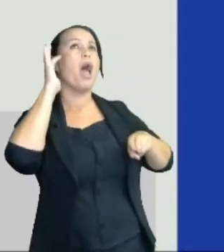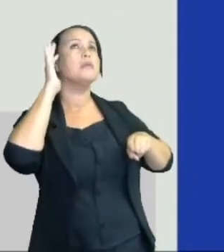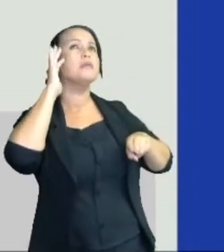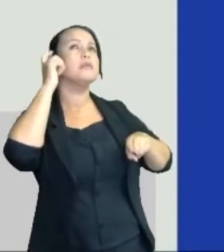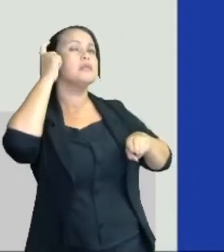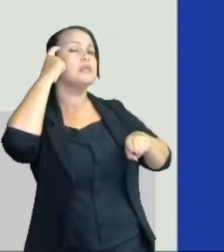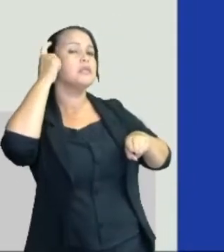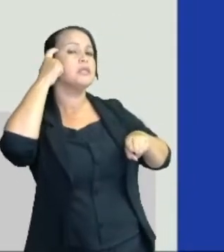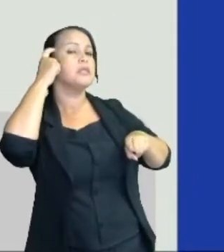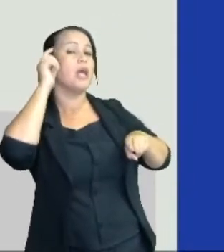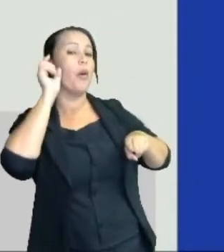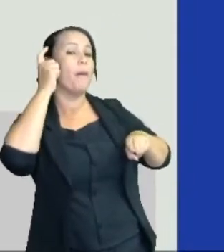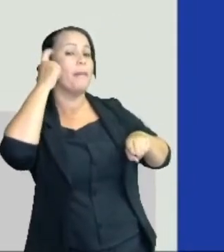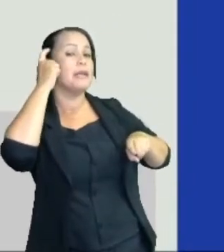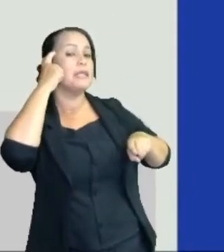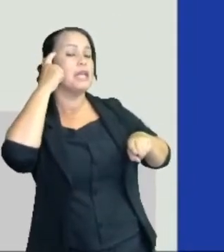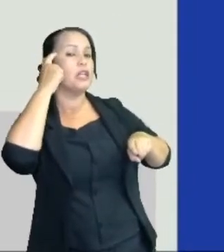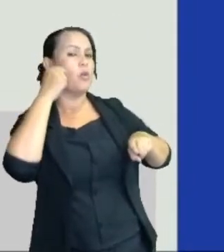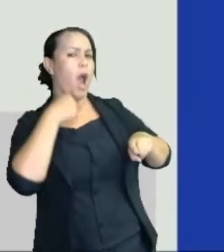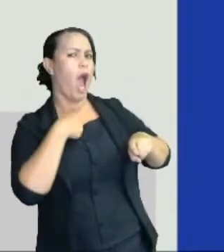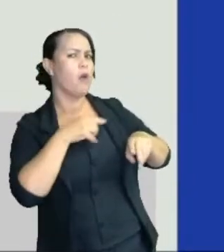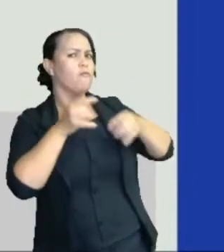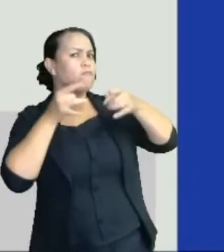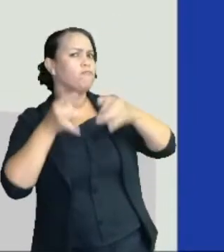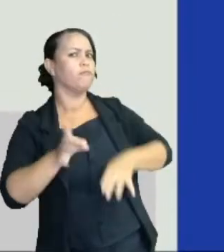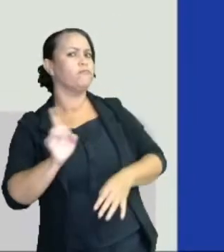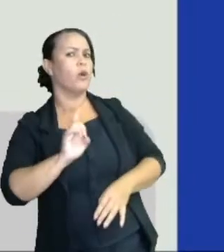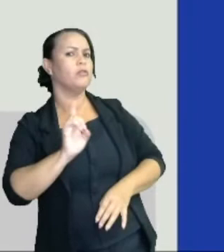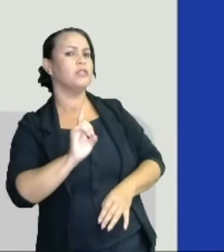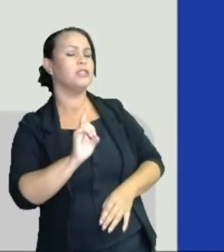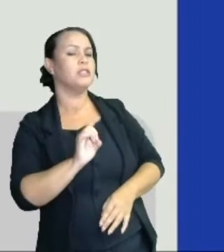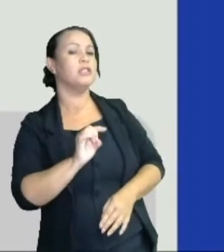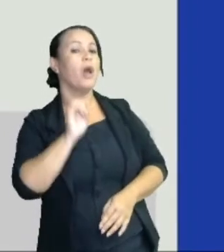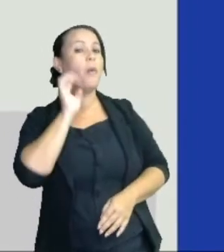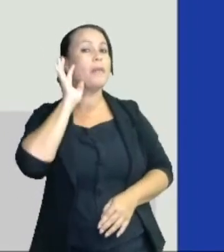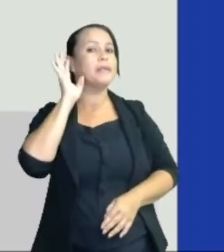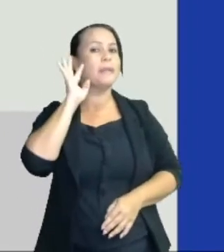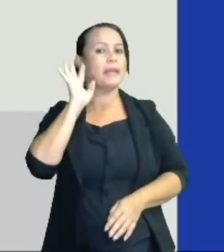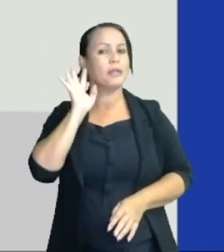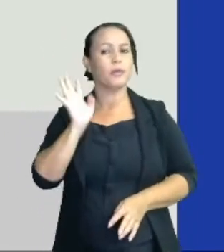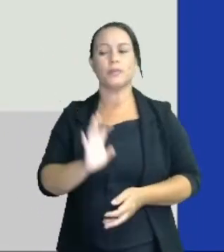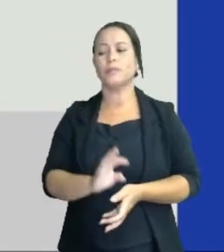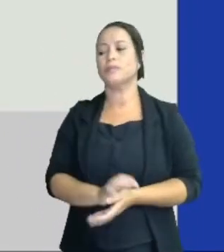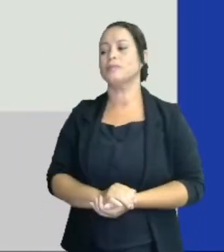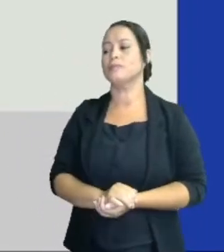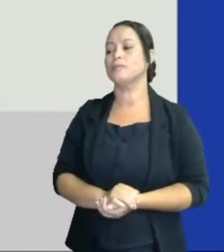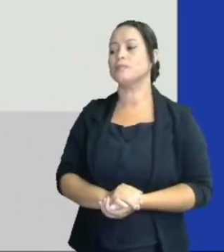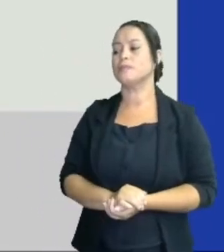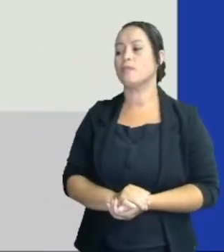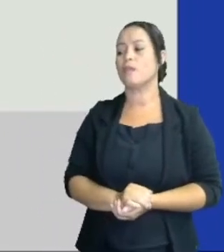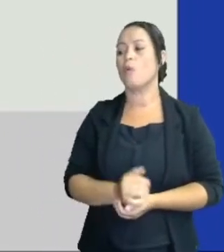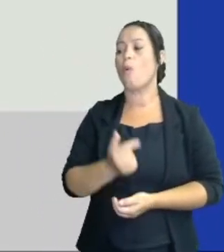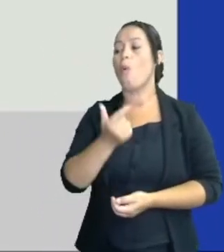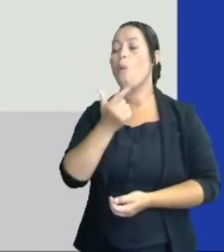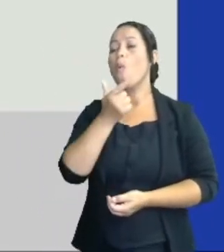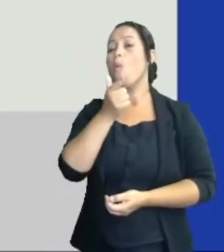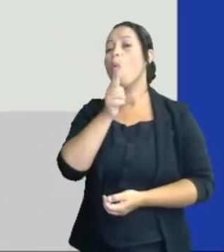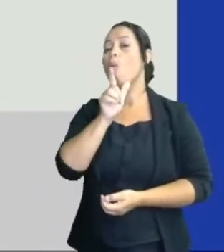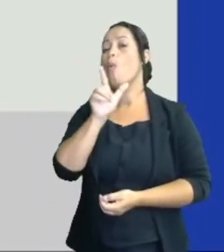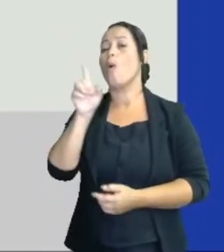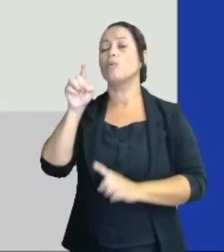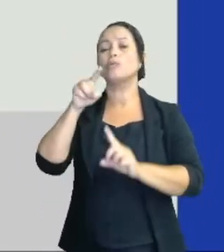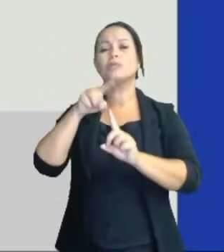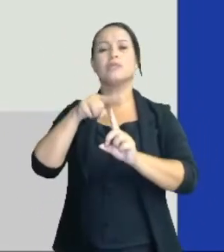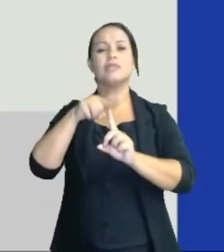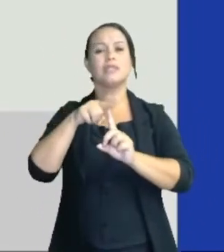pensando, eu não desisto. Então, é o balão do pensamento. Outro balão, outro tipo